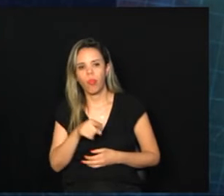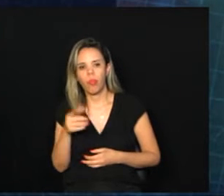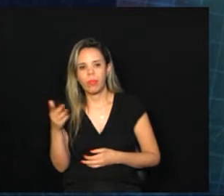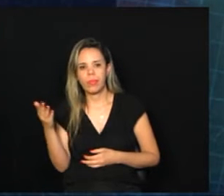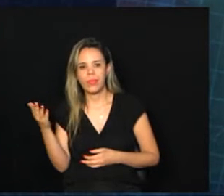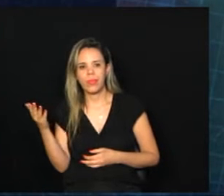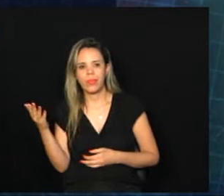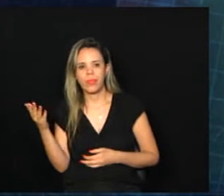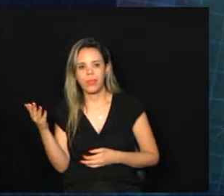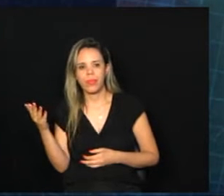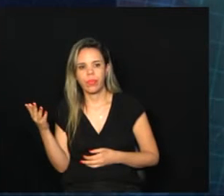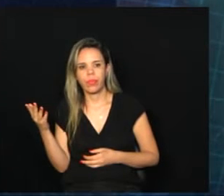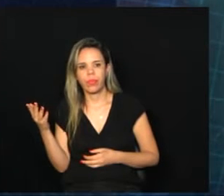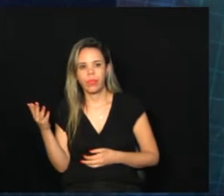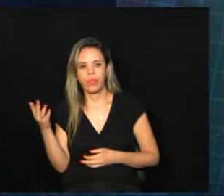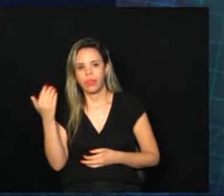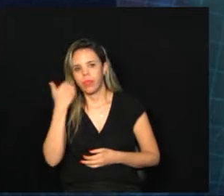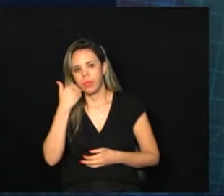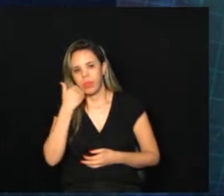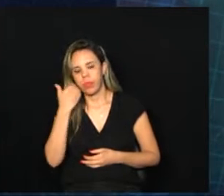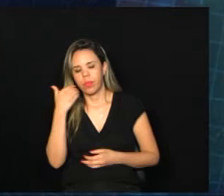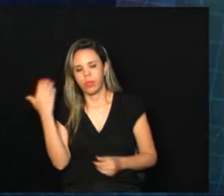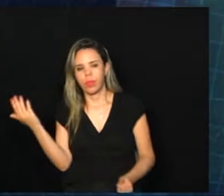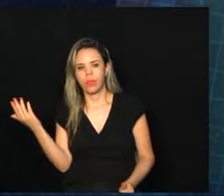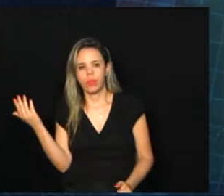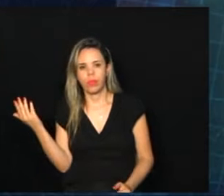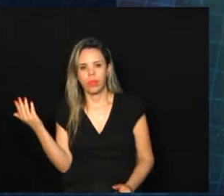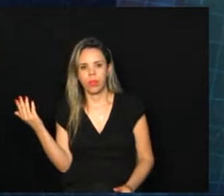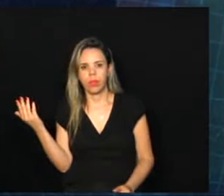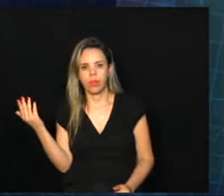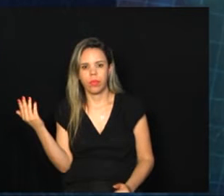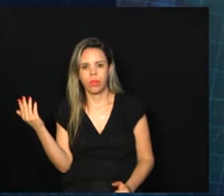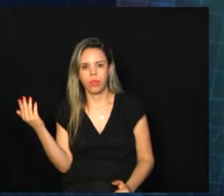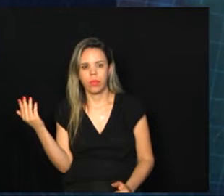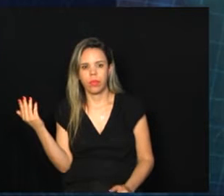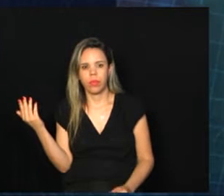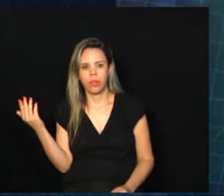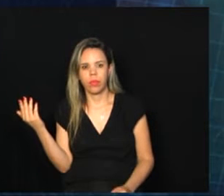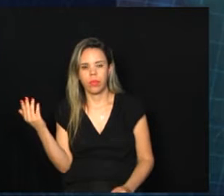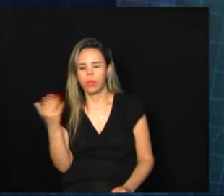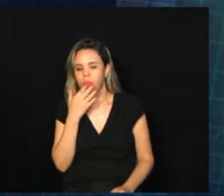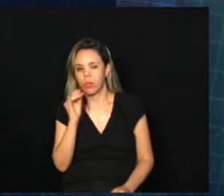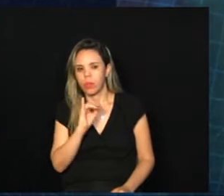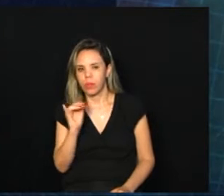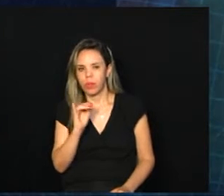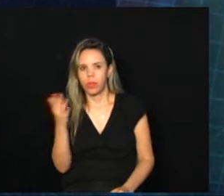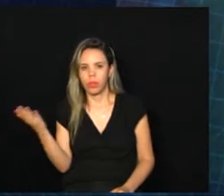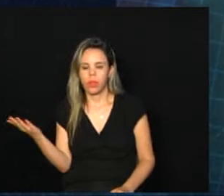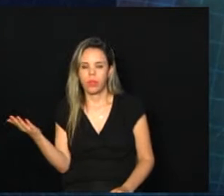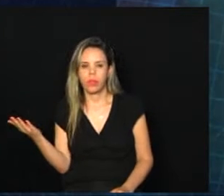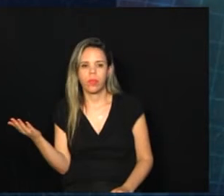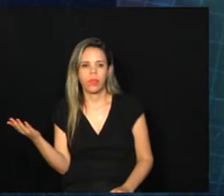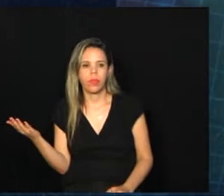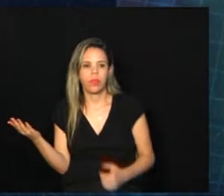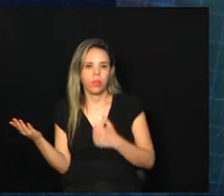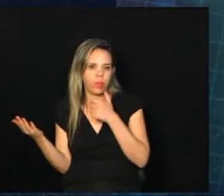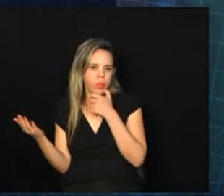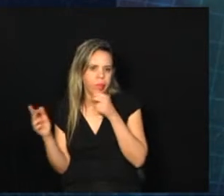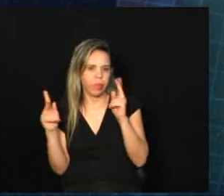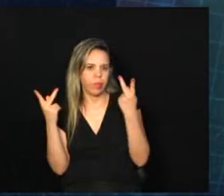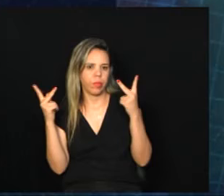Americana, 819, Santa Bárbara do Oeste, 798, Indaiatuba,